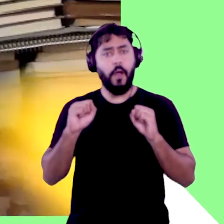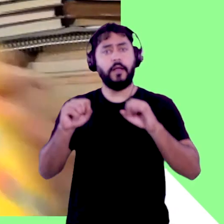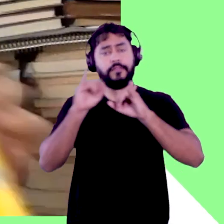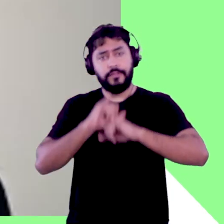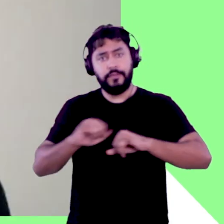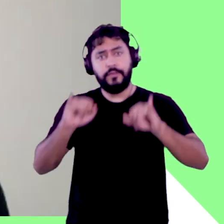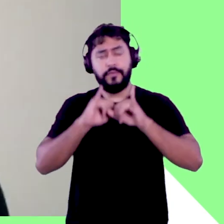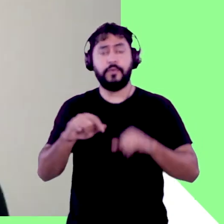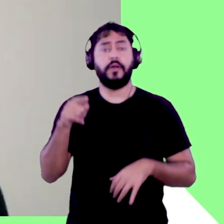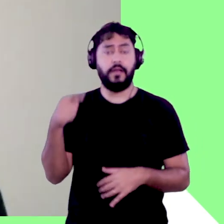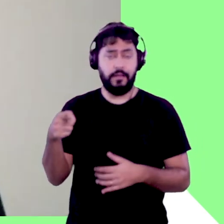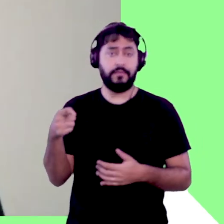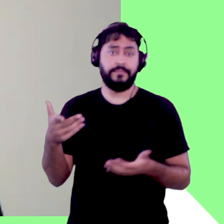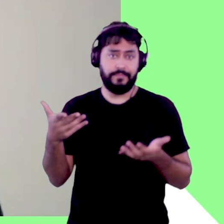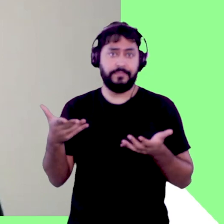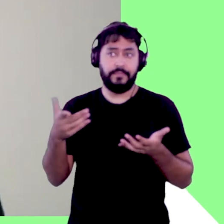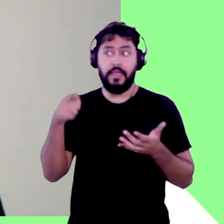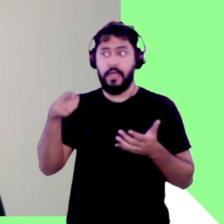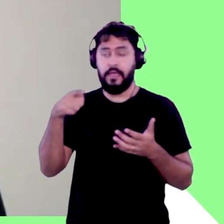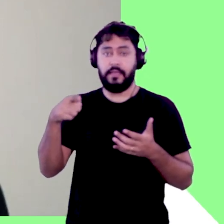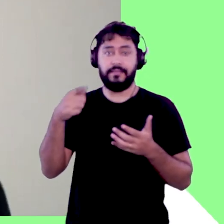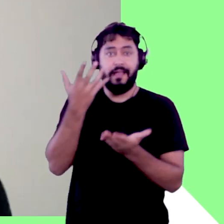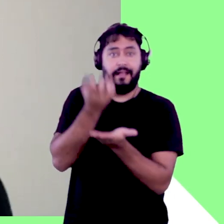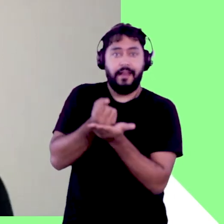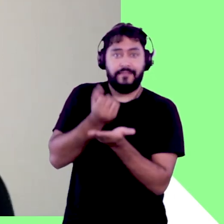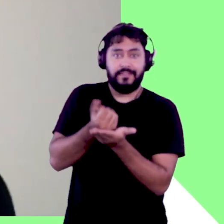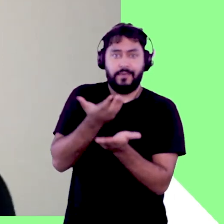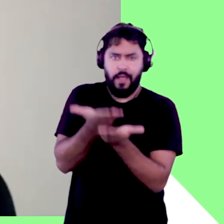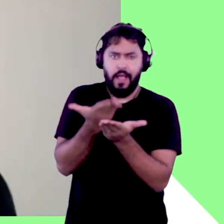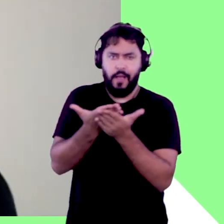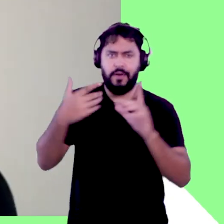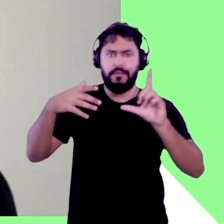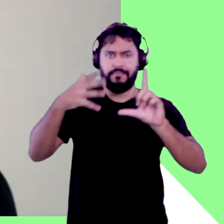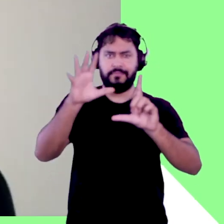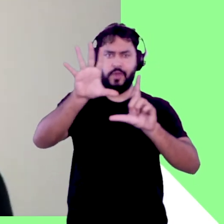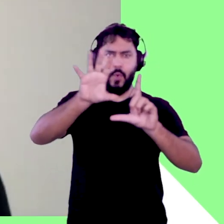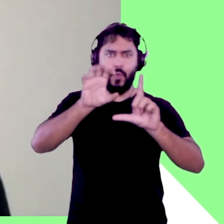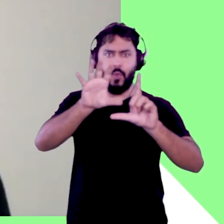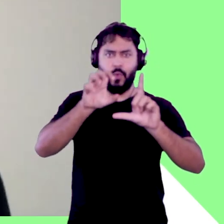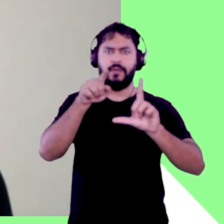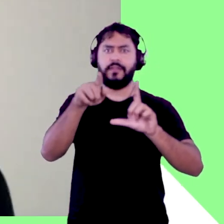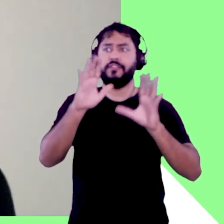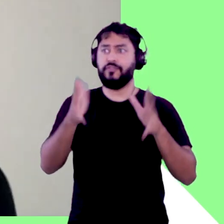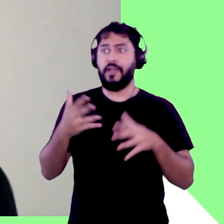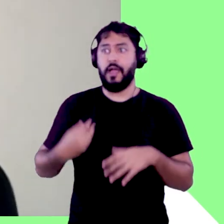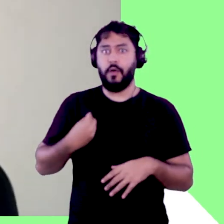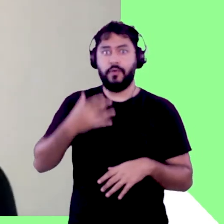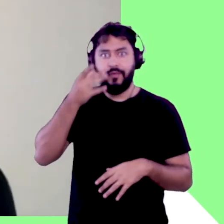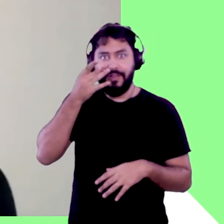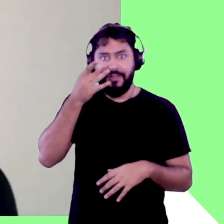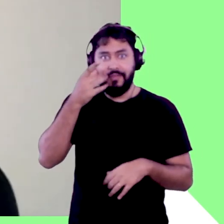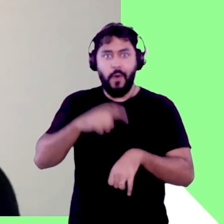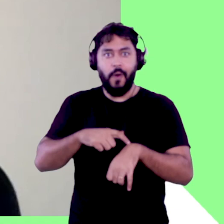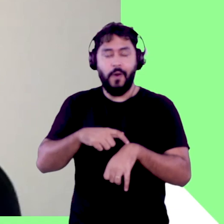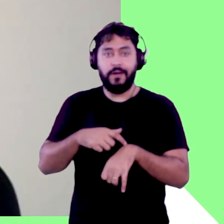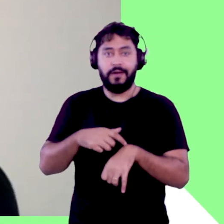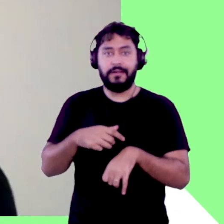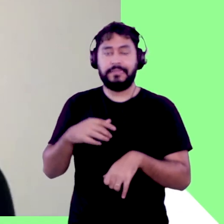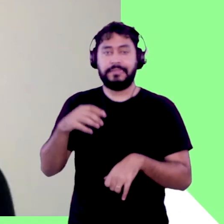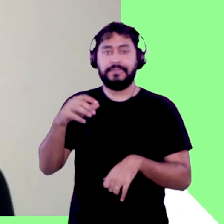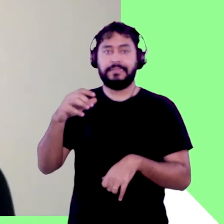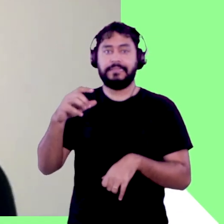A gente pode divulgar aqui essa gravação dessa aula. A gente está ao vivo aqui já 6h11,